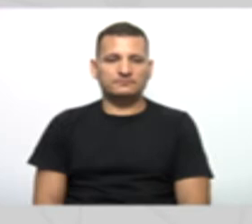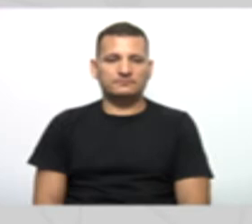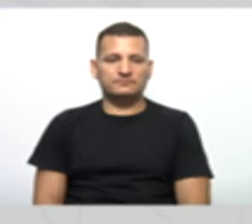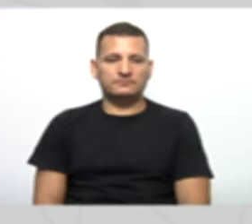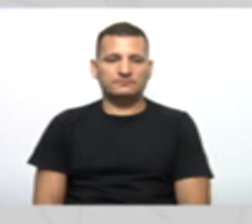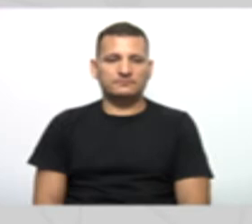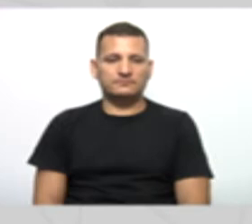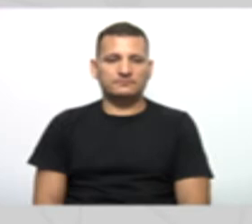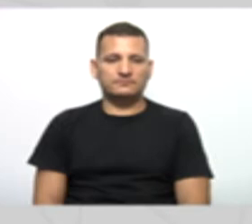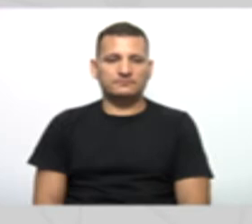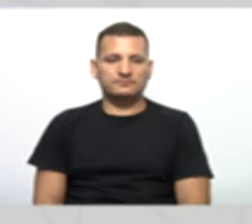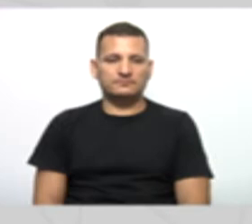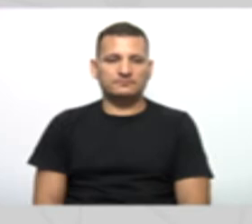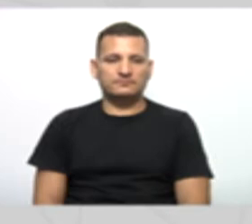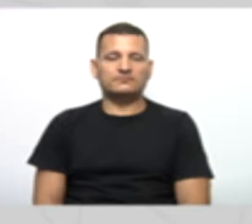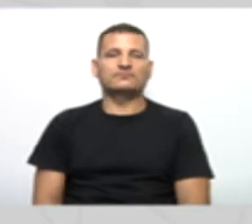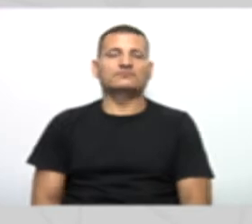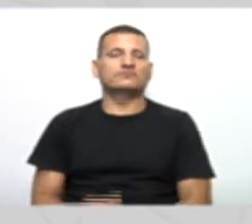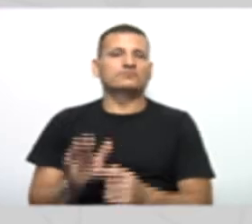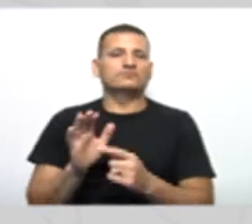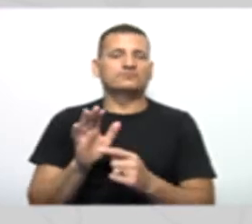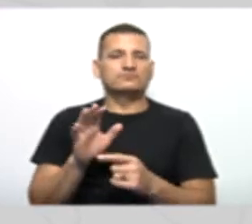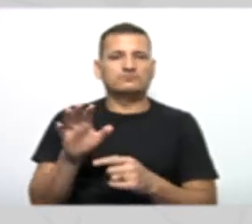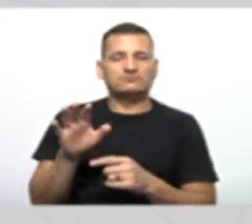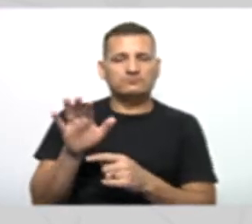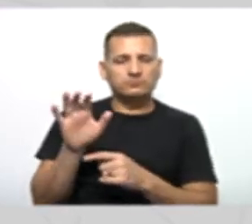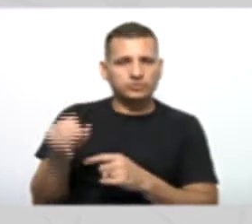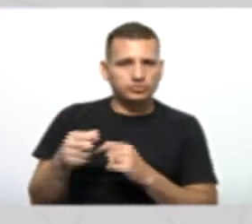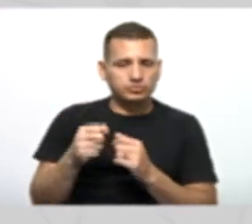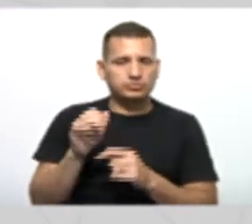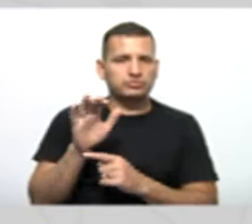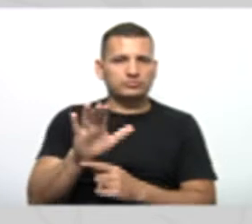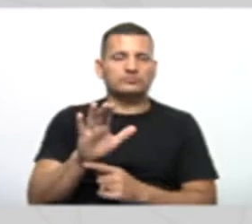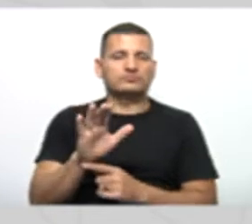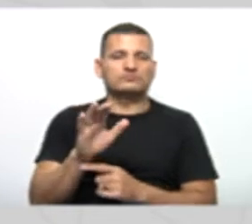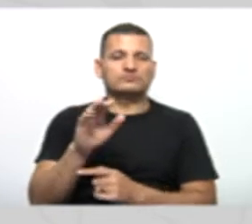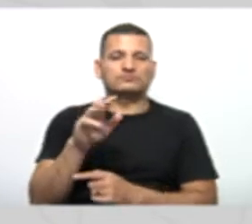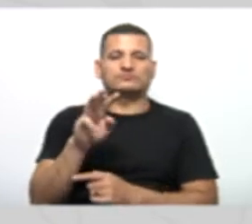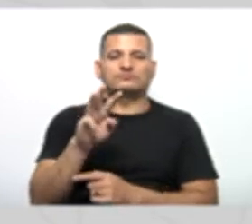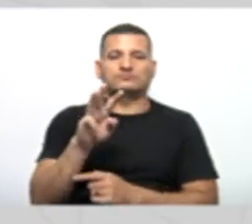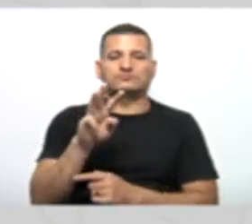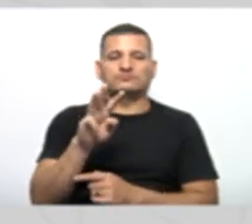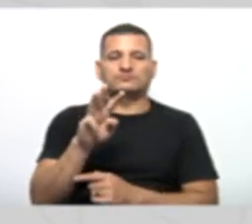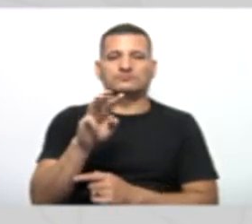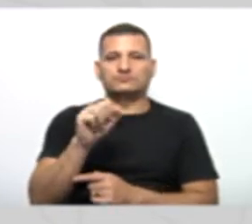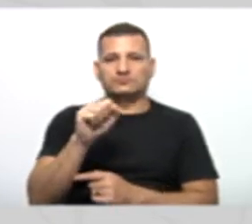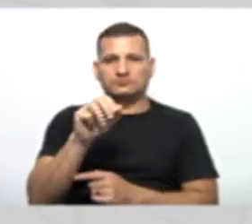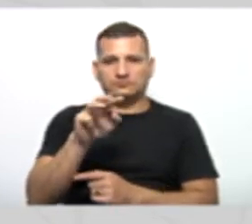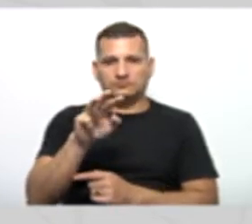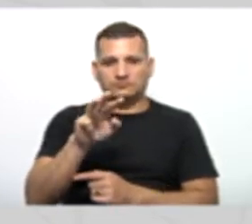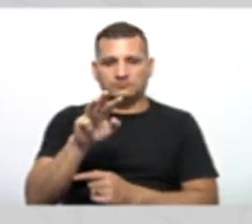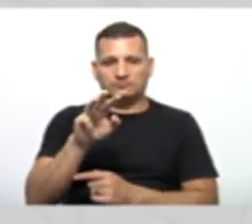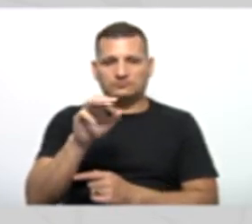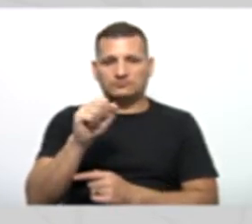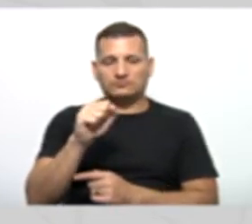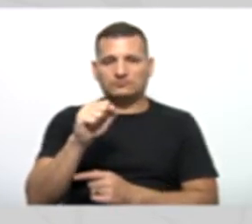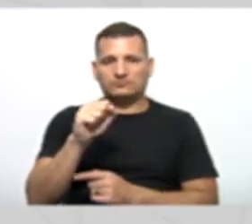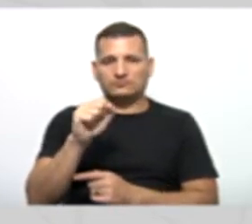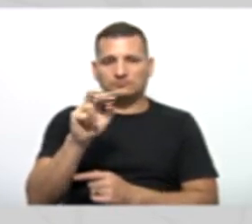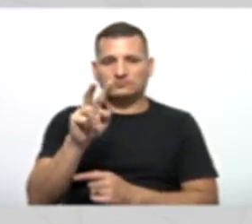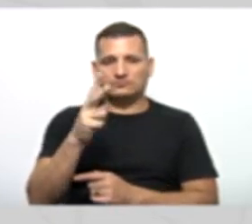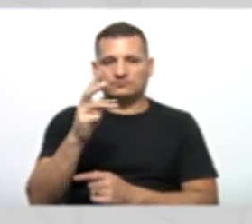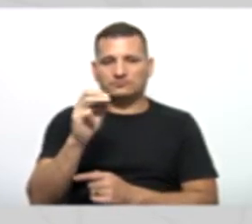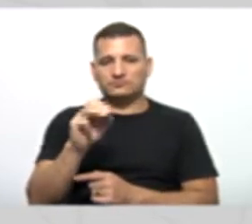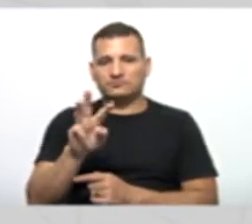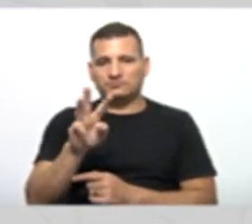Já vimos que para a gente mostrar uma tabela, a gente coloca Show Tables. E olha só, tem um outro comando muito importante aqui. Eu quero